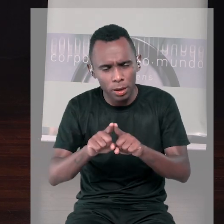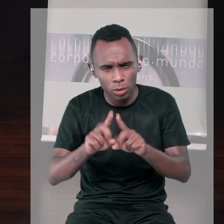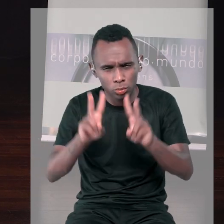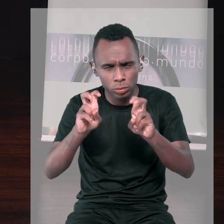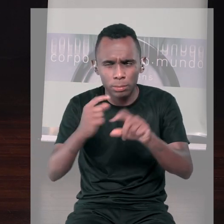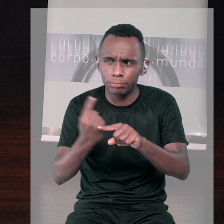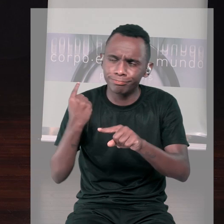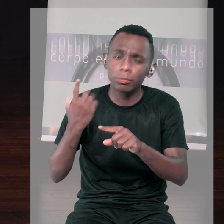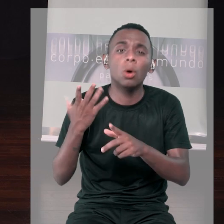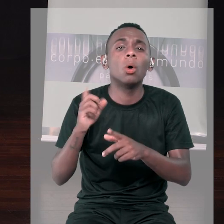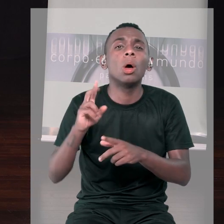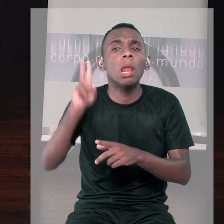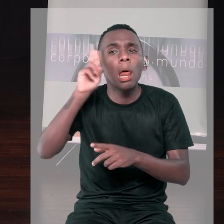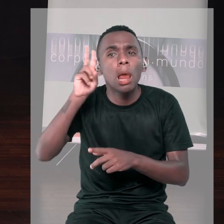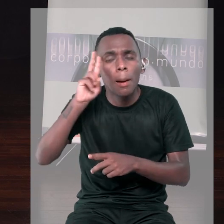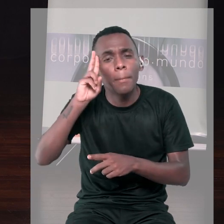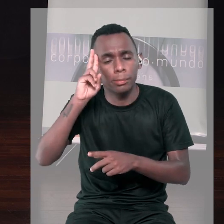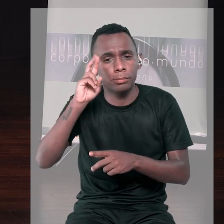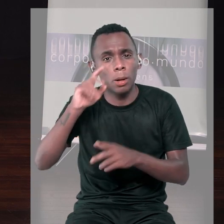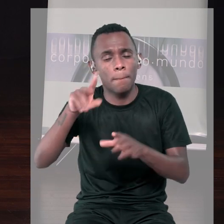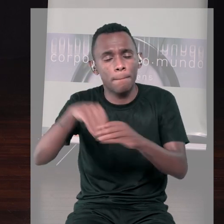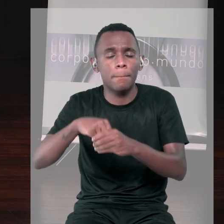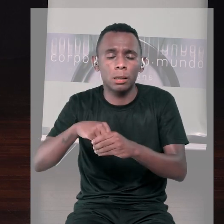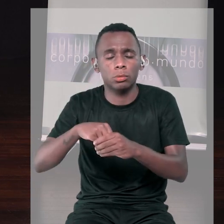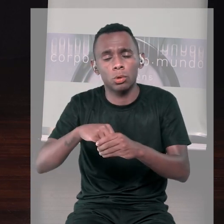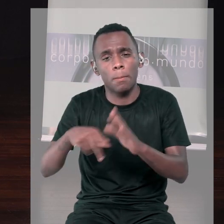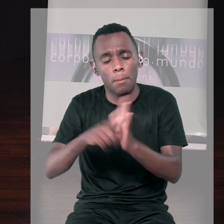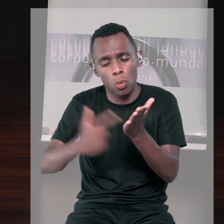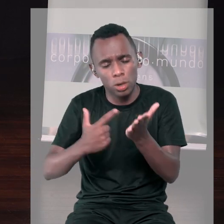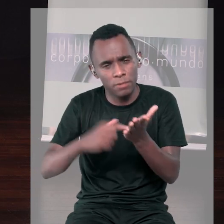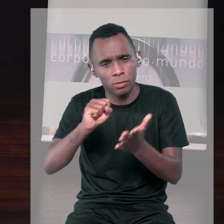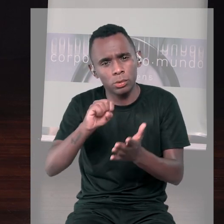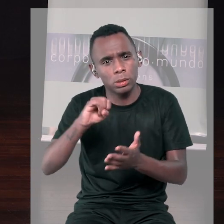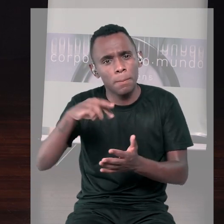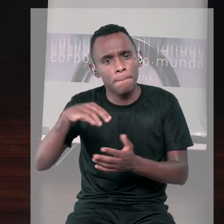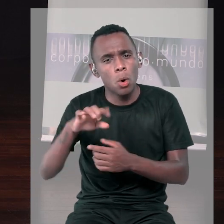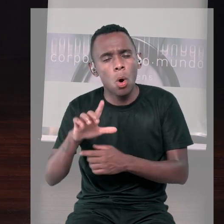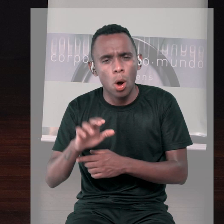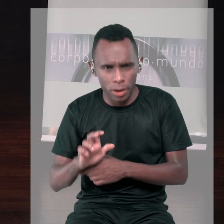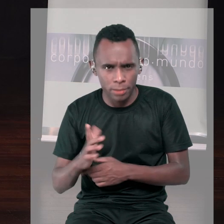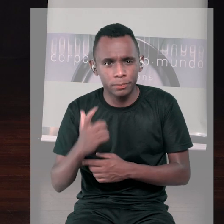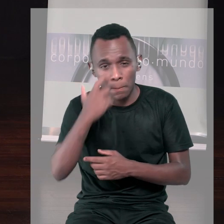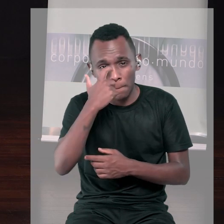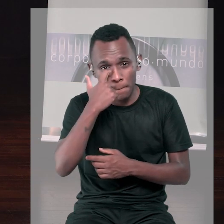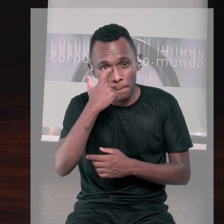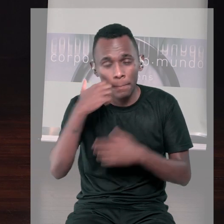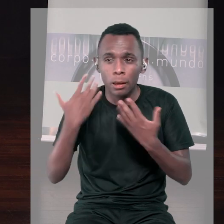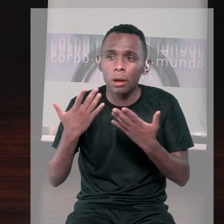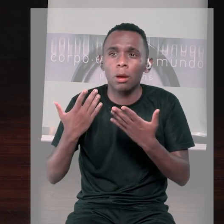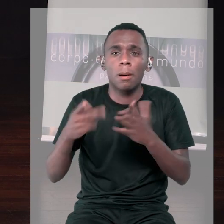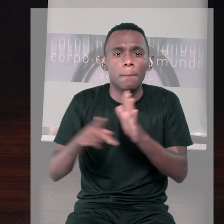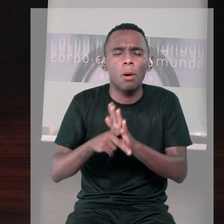literário que é nas Memórias da Simone de Beauvoir, um livro que acho que no Brasil o título foi Memórias de uma Jovem